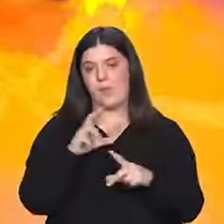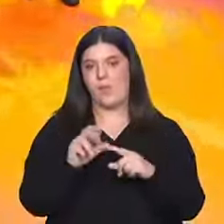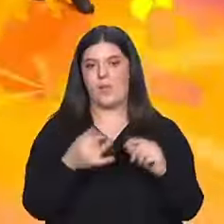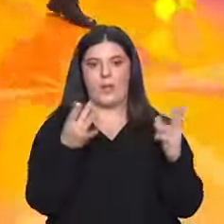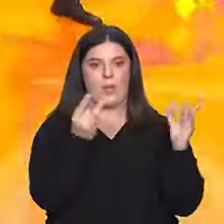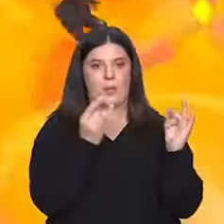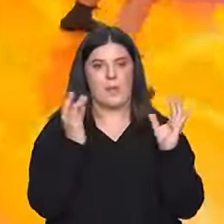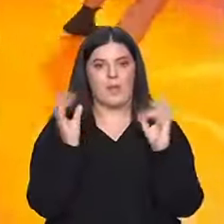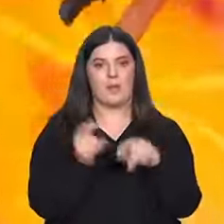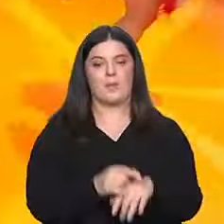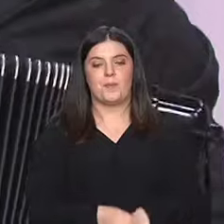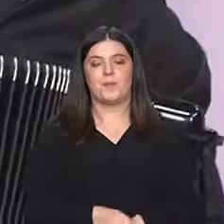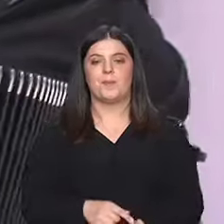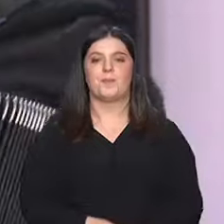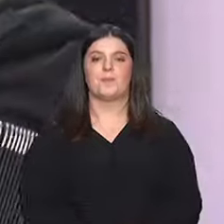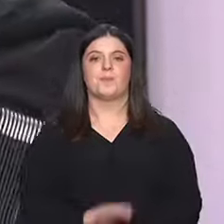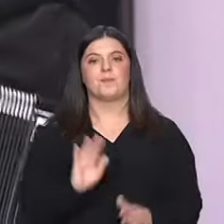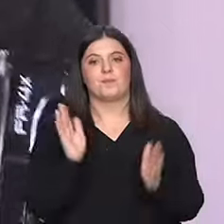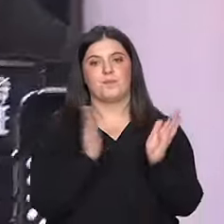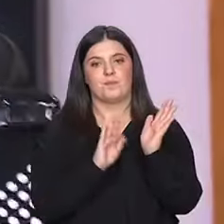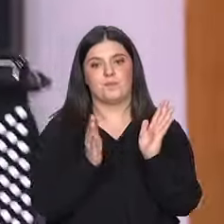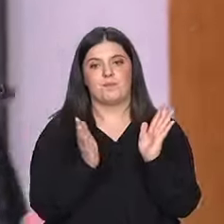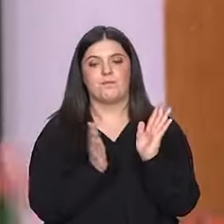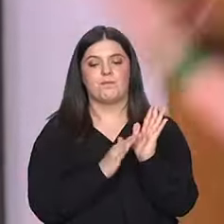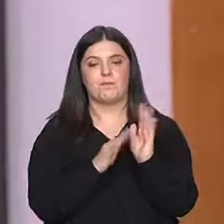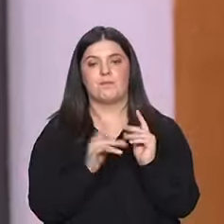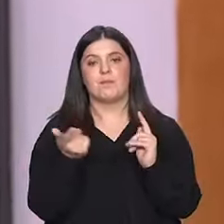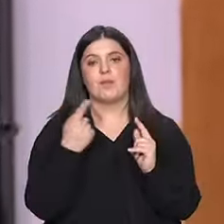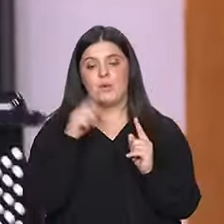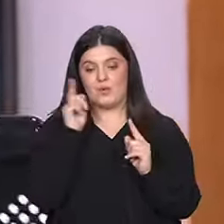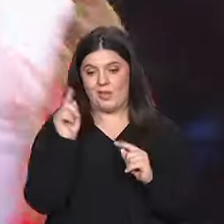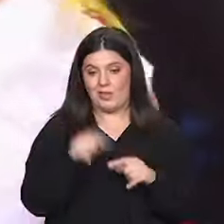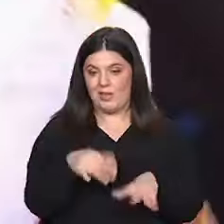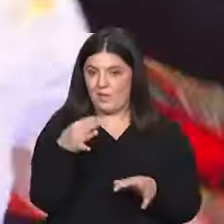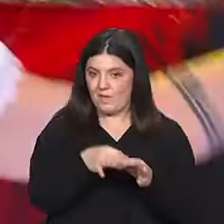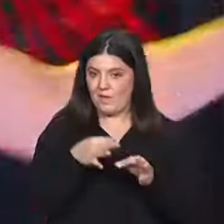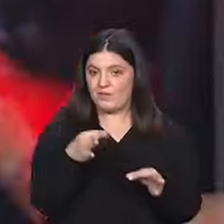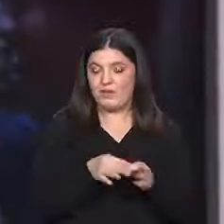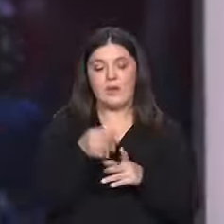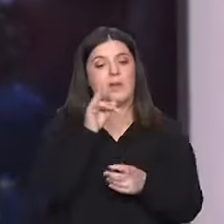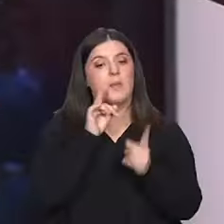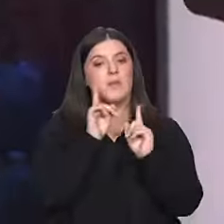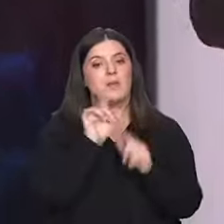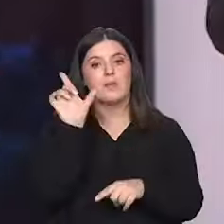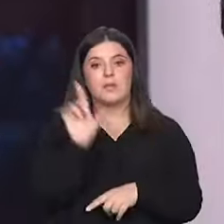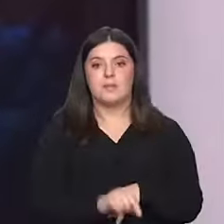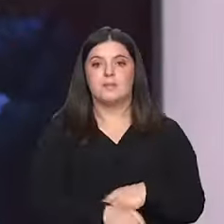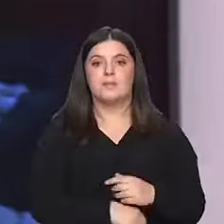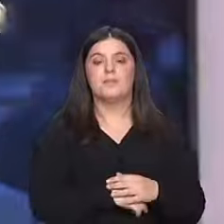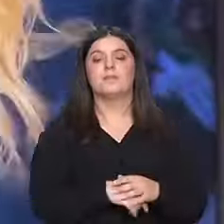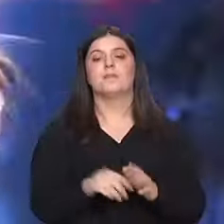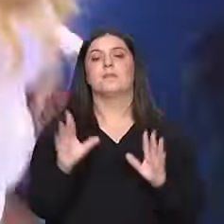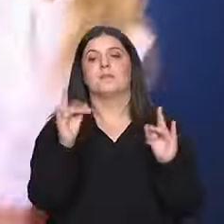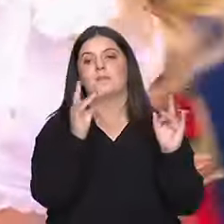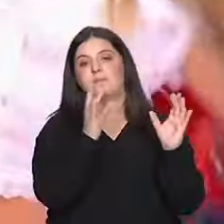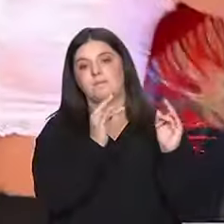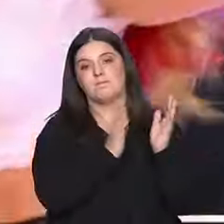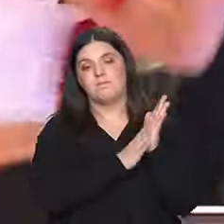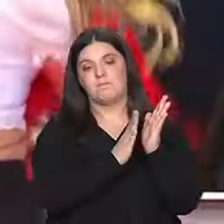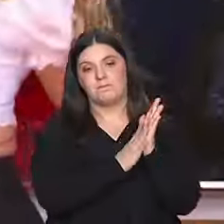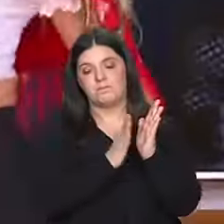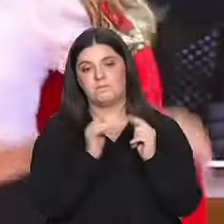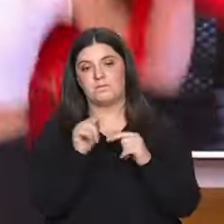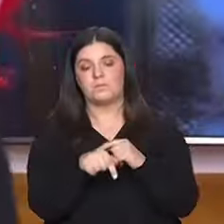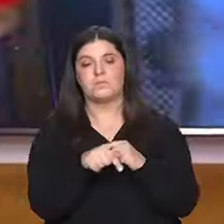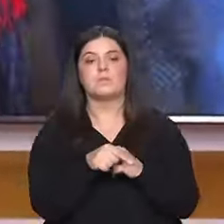malhão. Bate na palma da mão, é dia de festa e animação. Bate na palma da